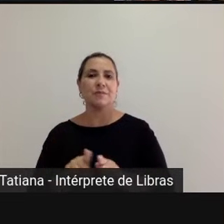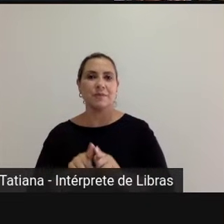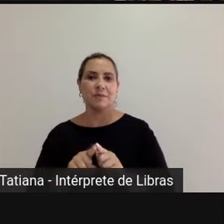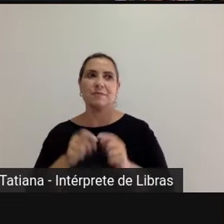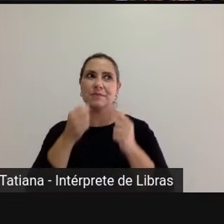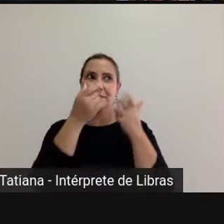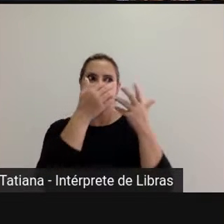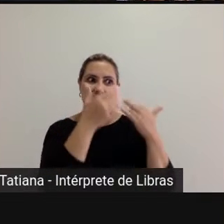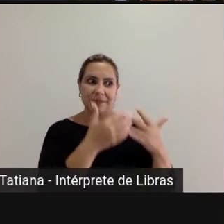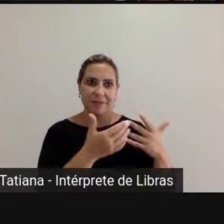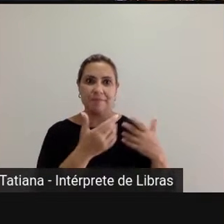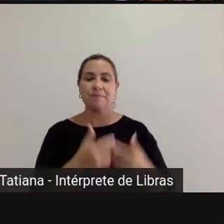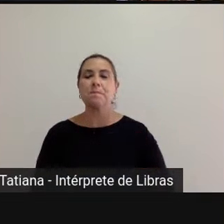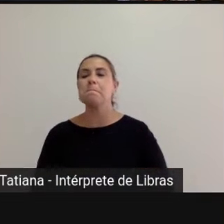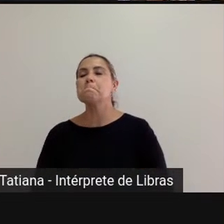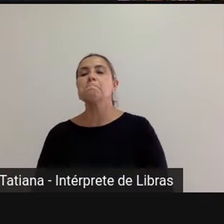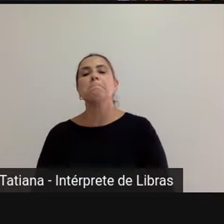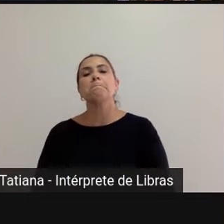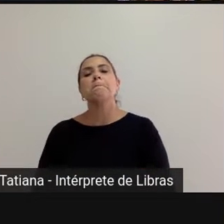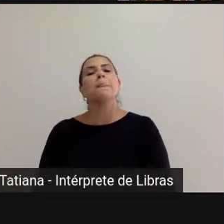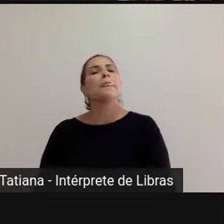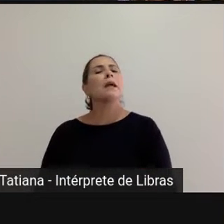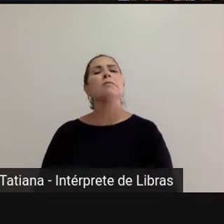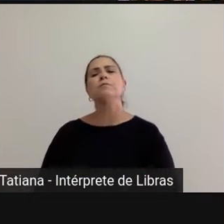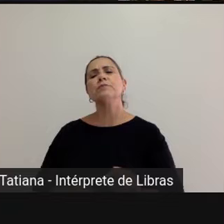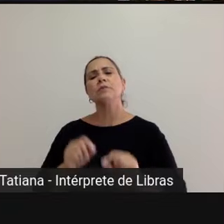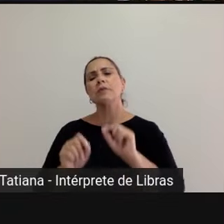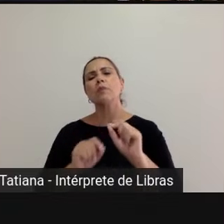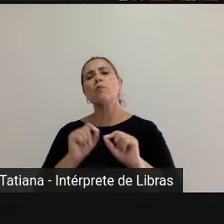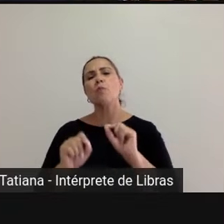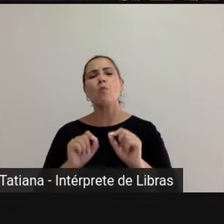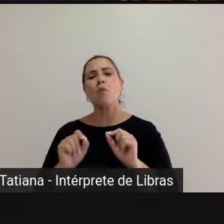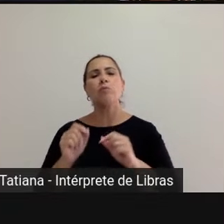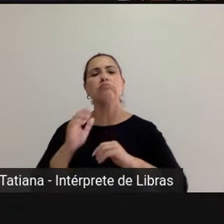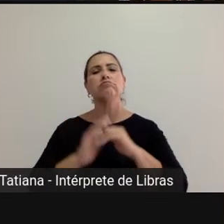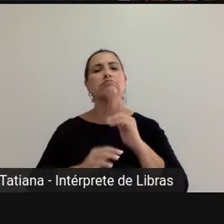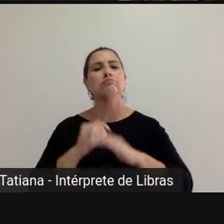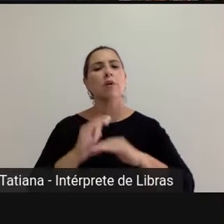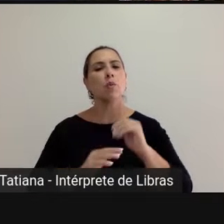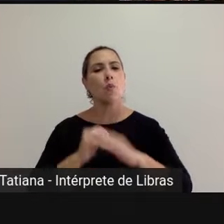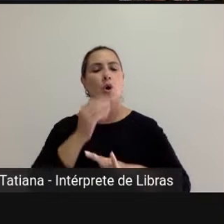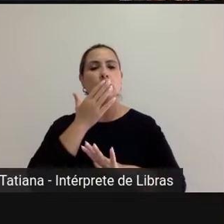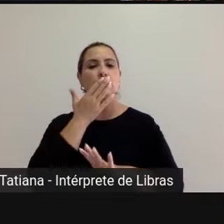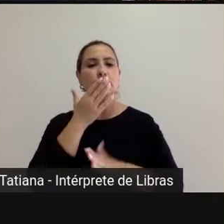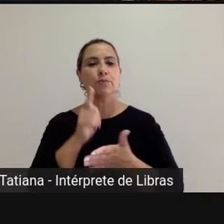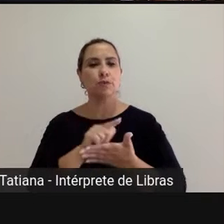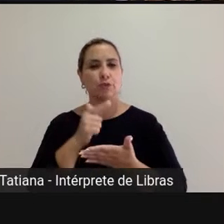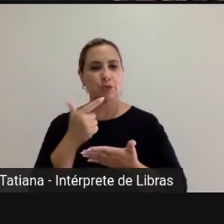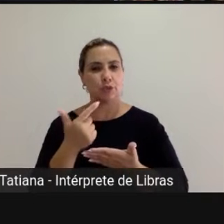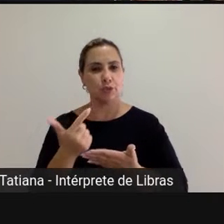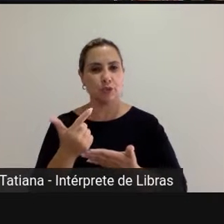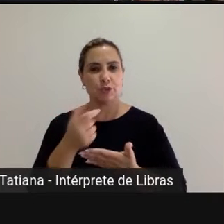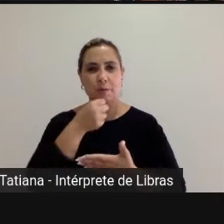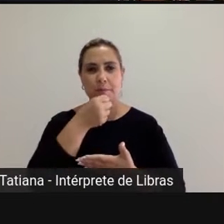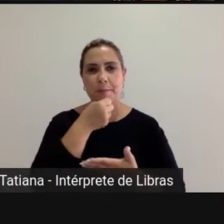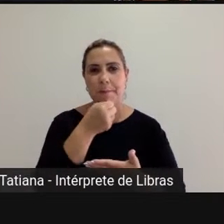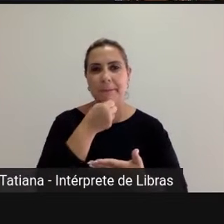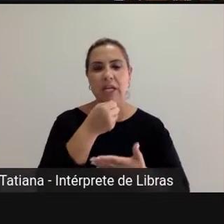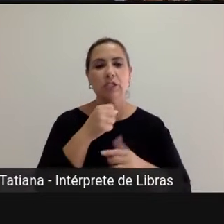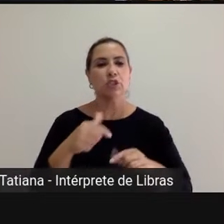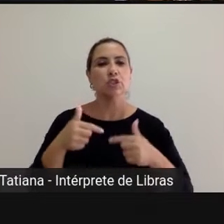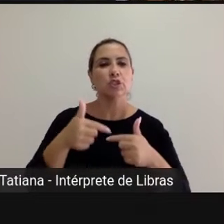E qual atividade é essa, né? Esse tipo de jornalismo? É jornalismo, é ativismo,